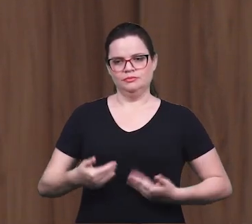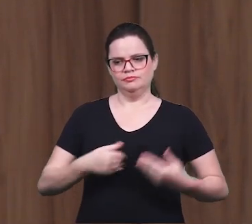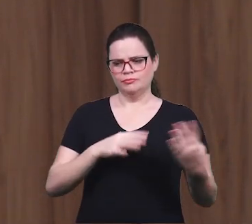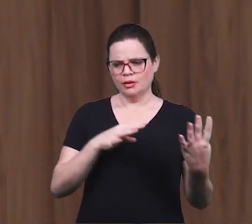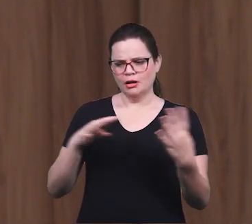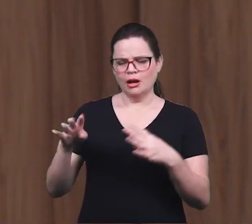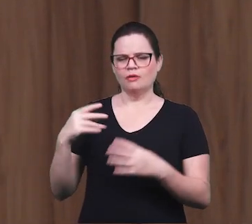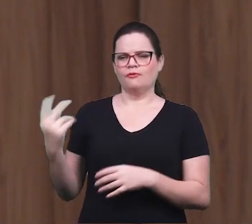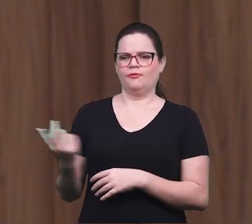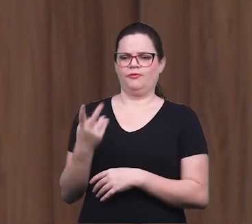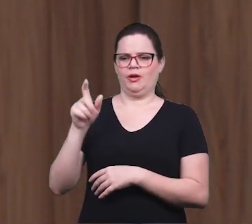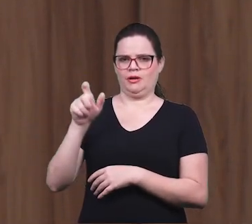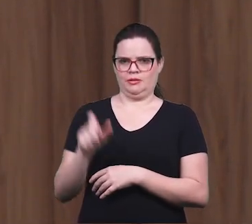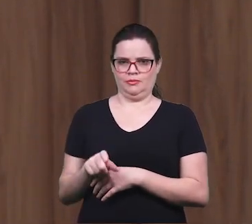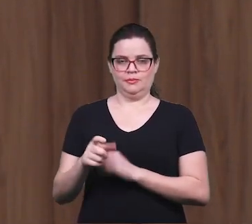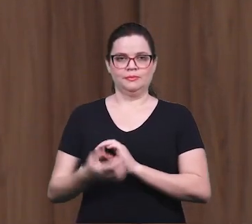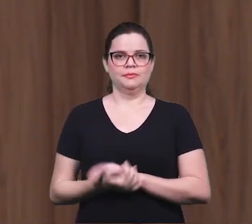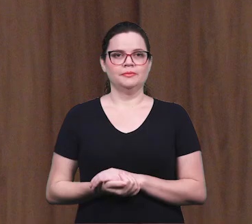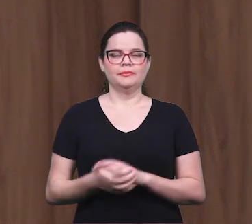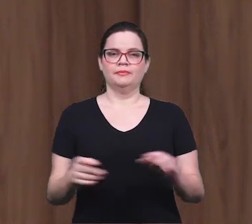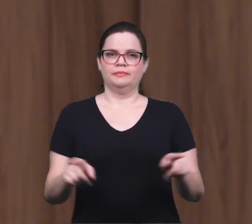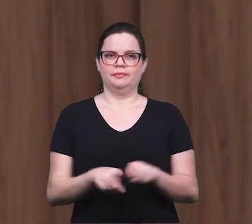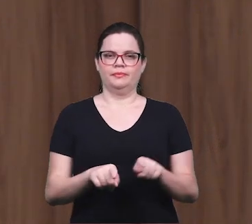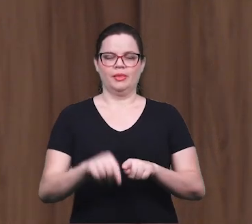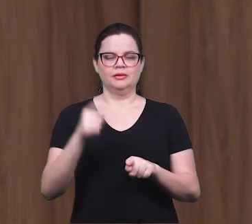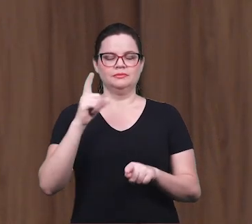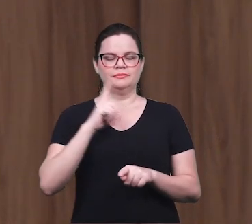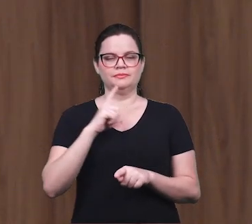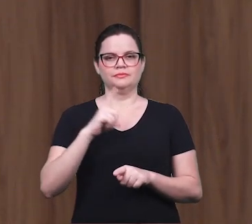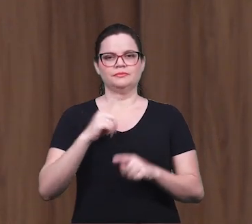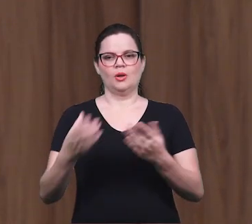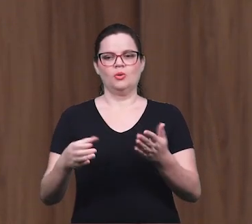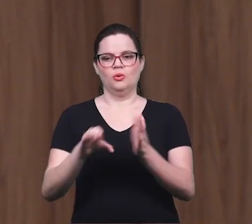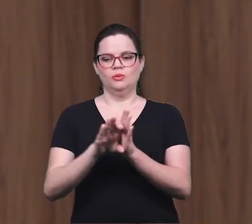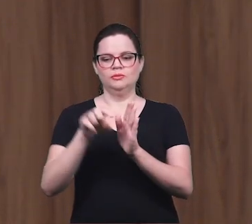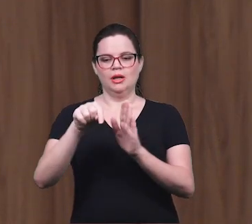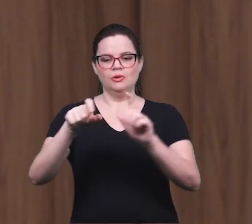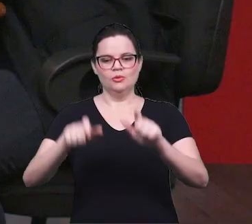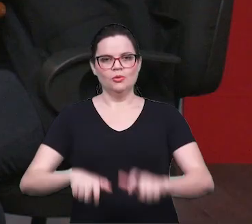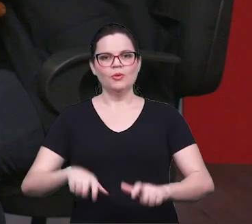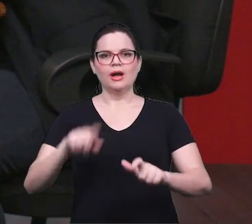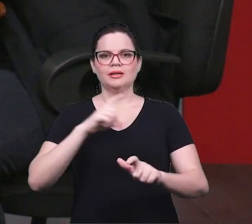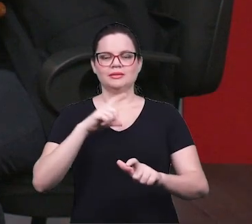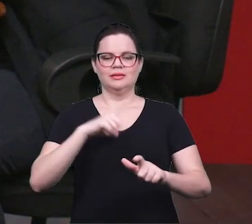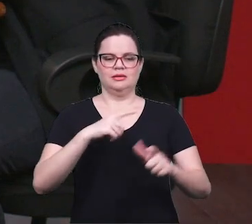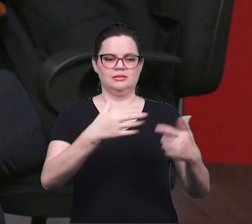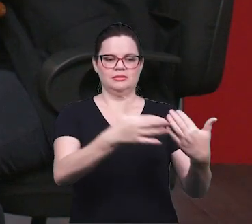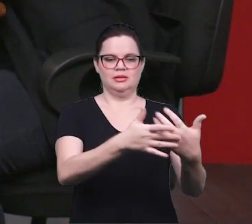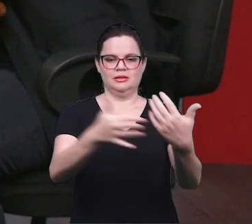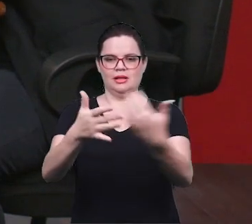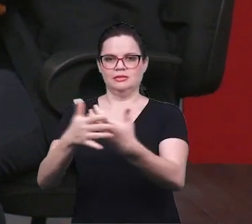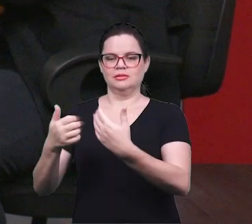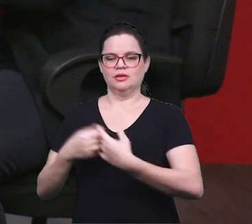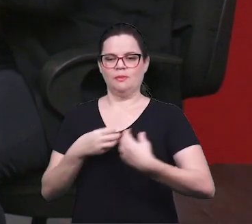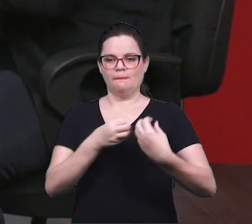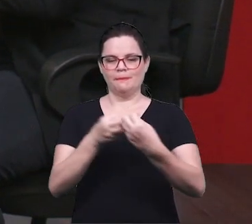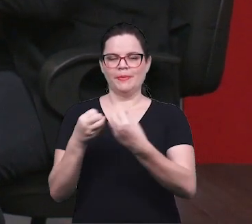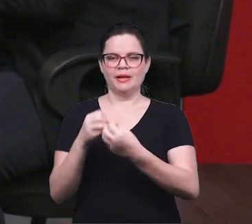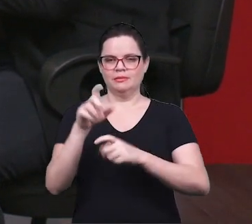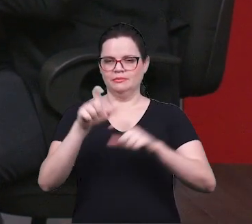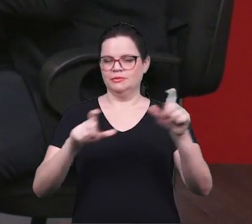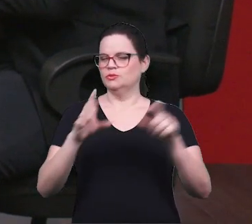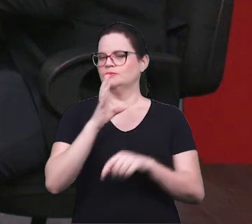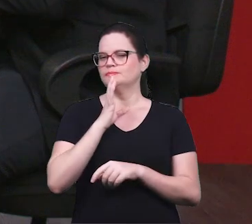lembrar que nós temos cidades próximas ali que são muito conhecidas, não é isso, pastor Ian? Me permite